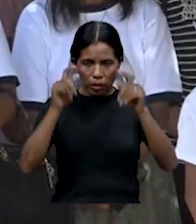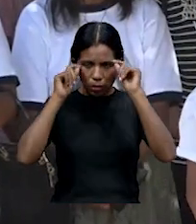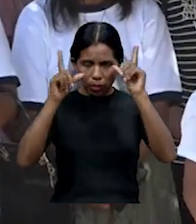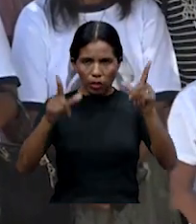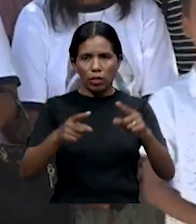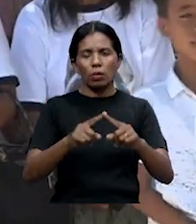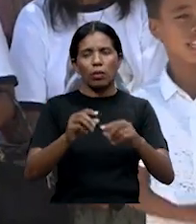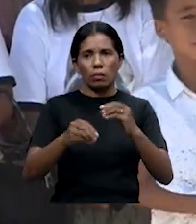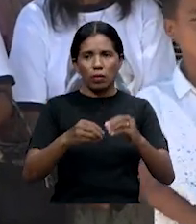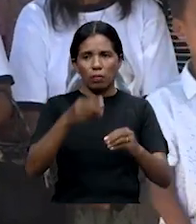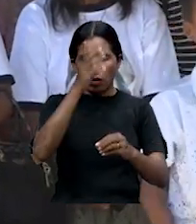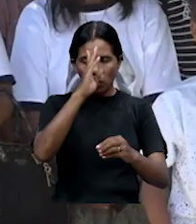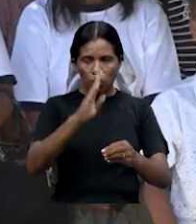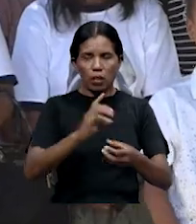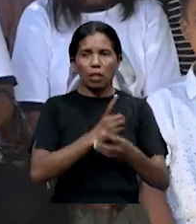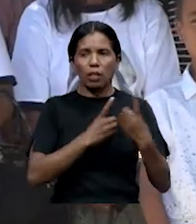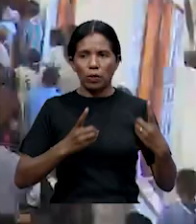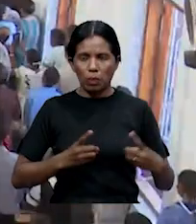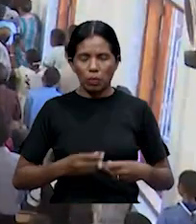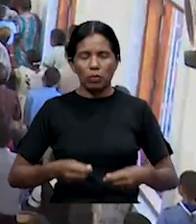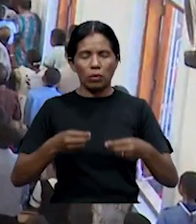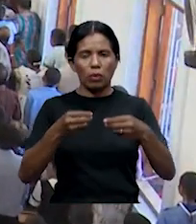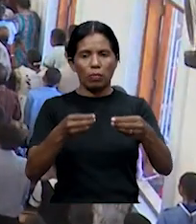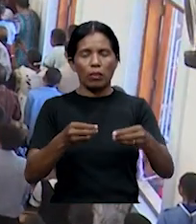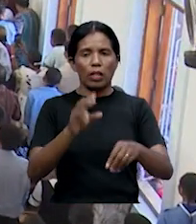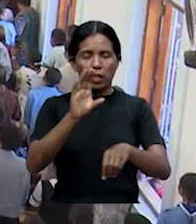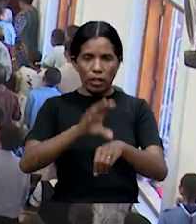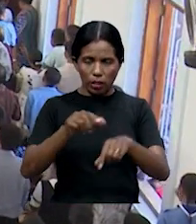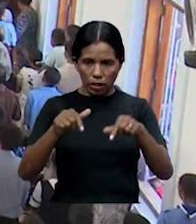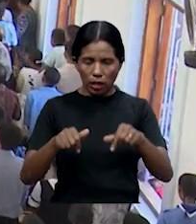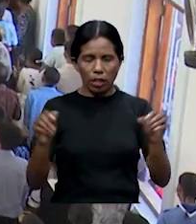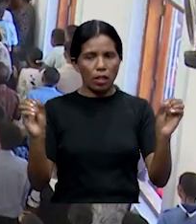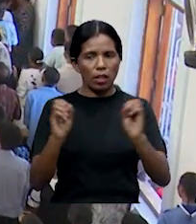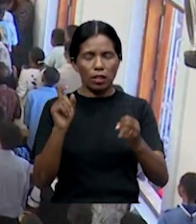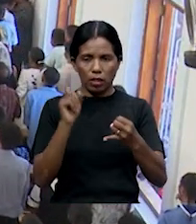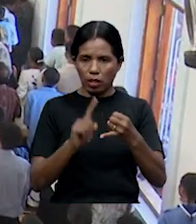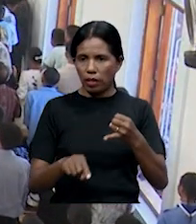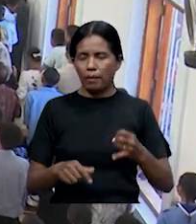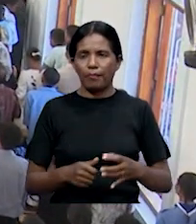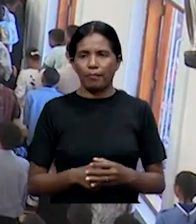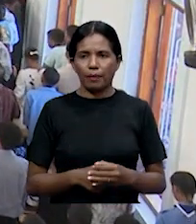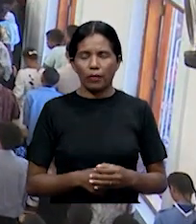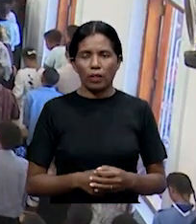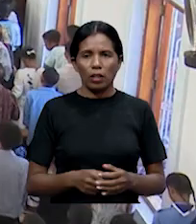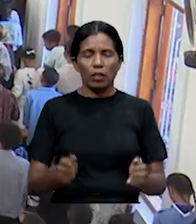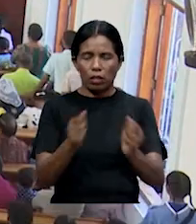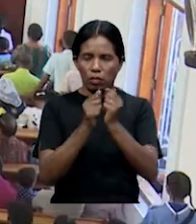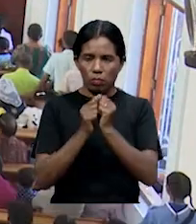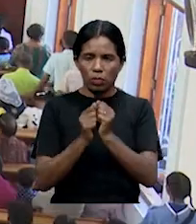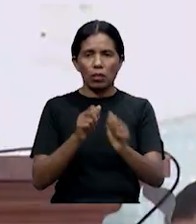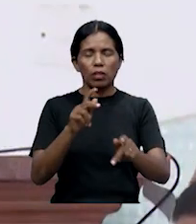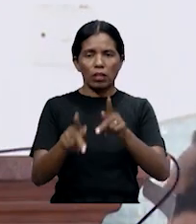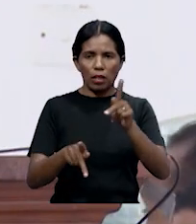maromak nidomi nebe haraik bakreda idane, nunca iharohan. Hodi hamutu, Nudar comunidade